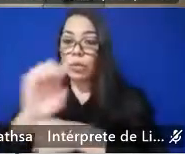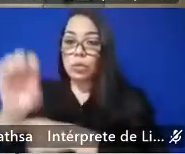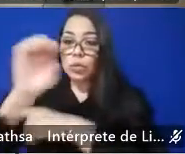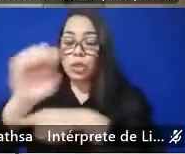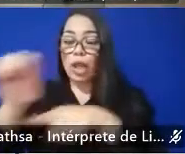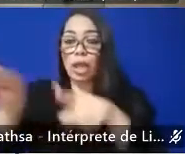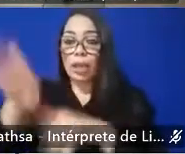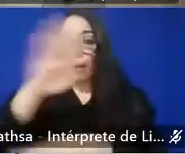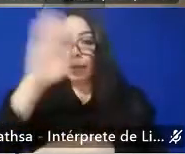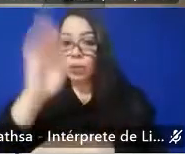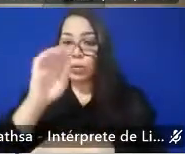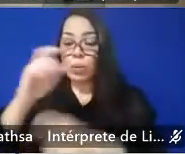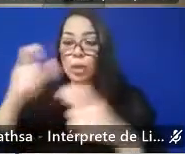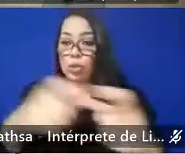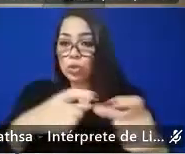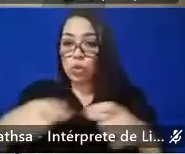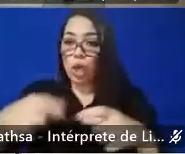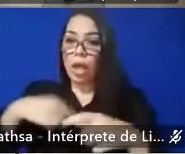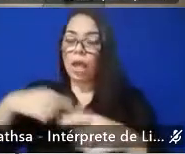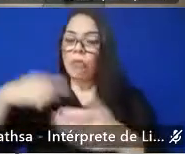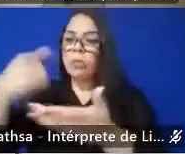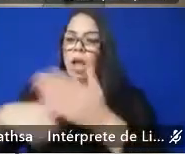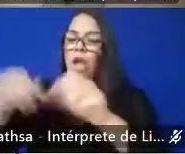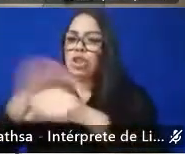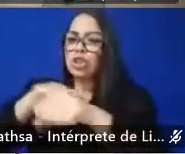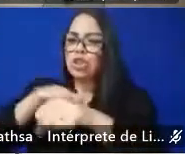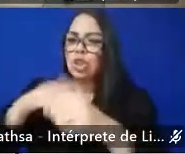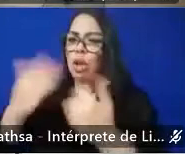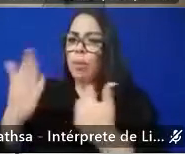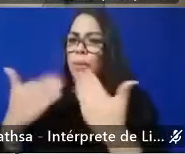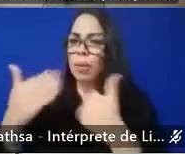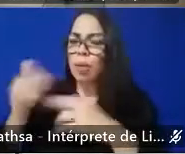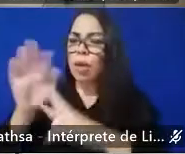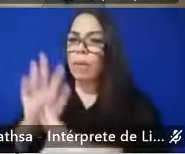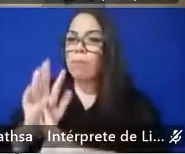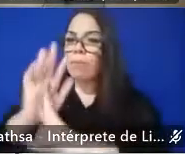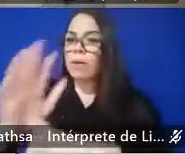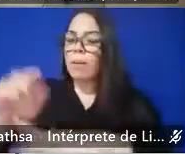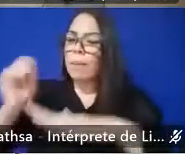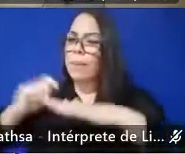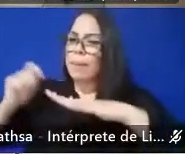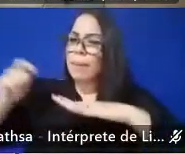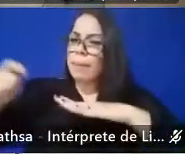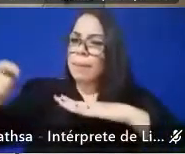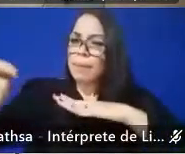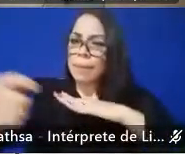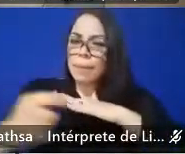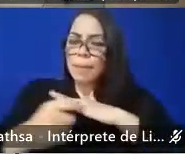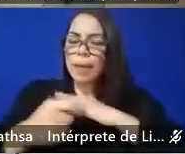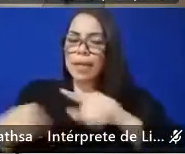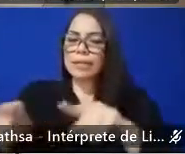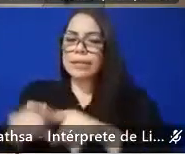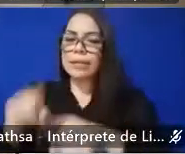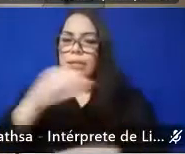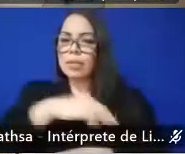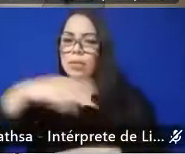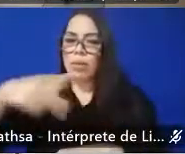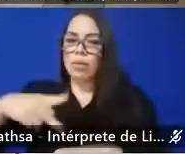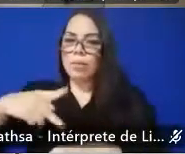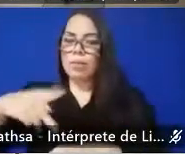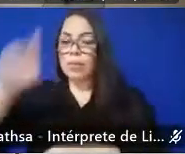travei fecundo diálogo com representantes dos diversos Ramos e unidades do Ministério Público brasileiro